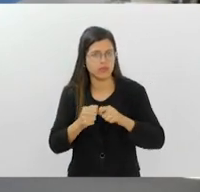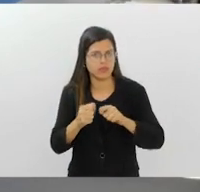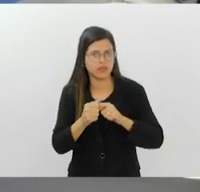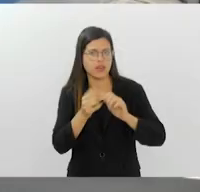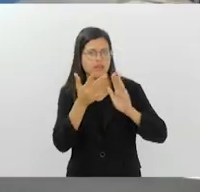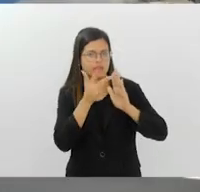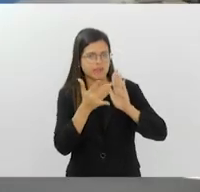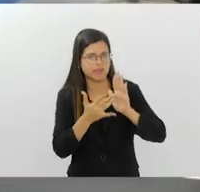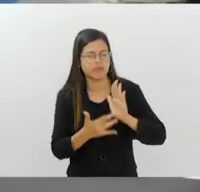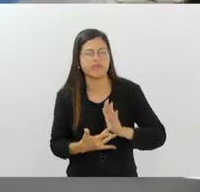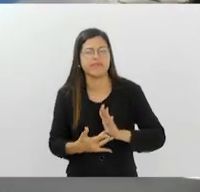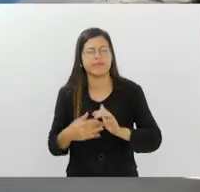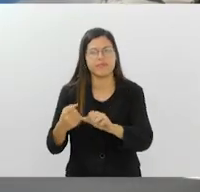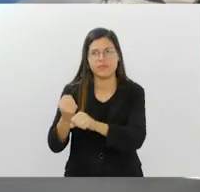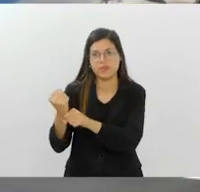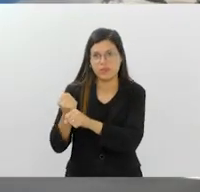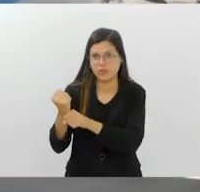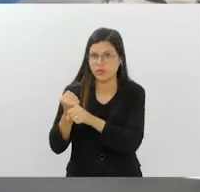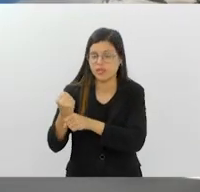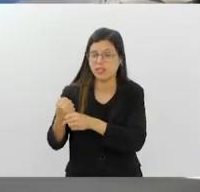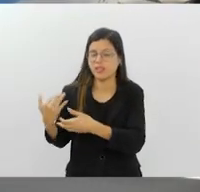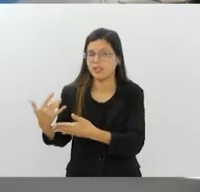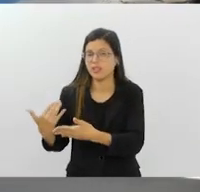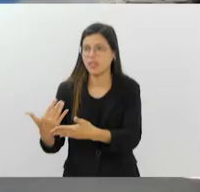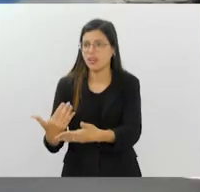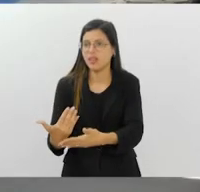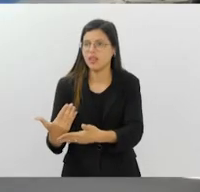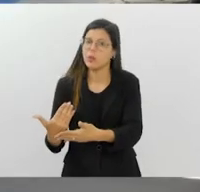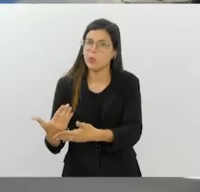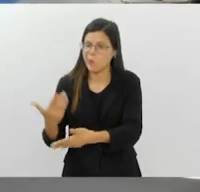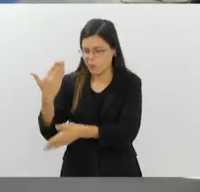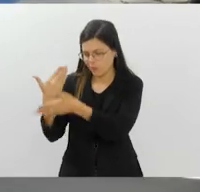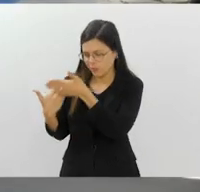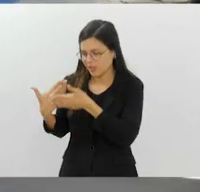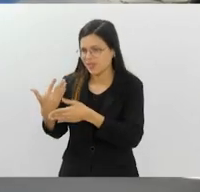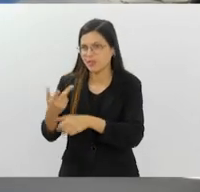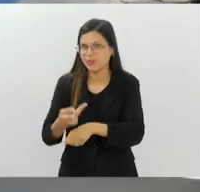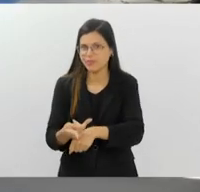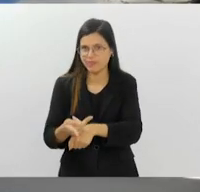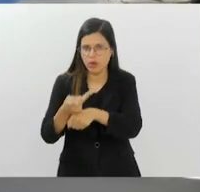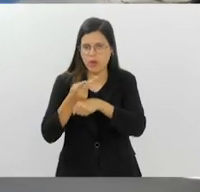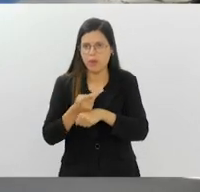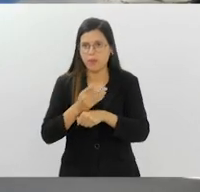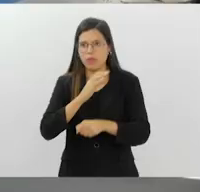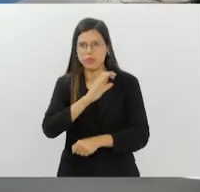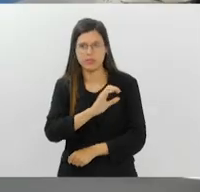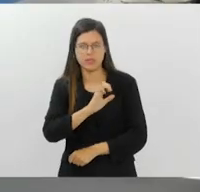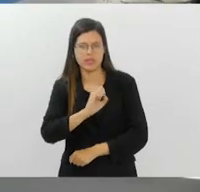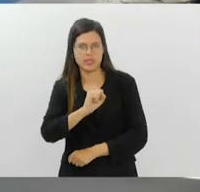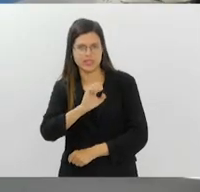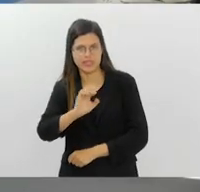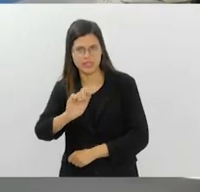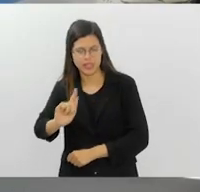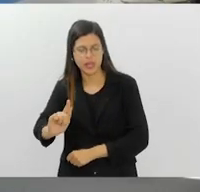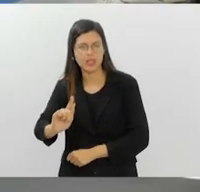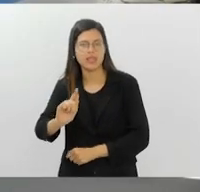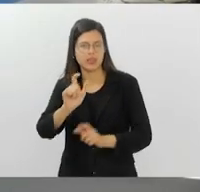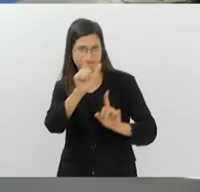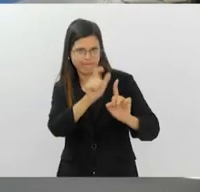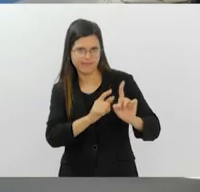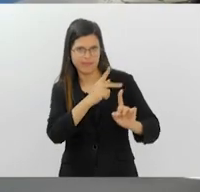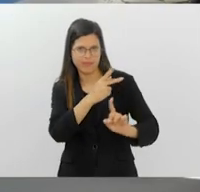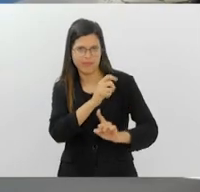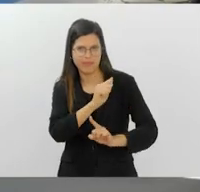últimos anos porque fomos a alguns anos atrás procurados pelo CESEC inclusive na figura do Pablo mas também por